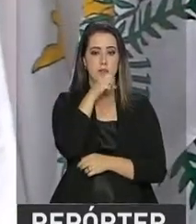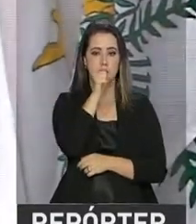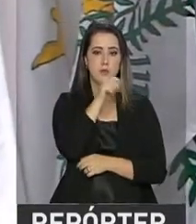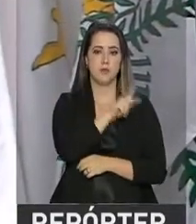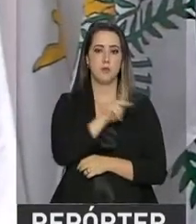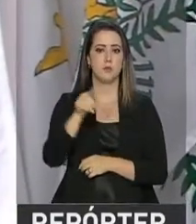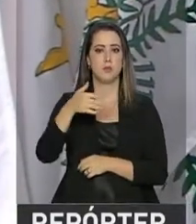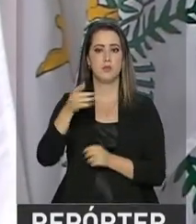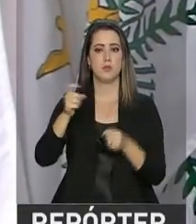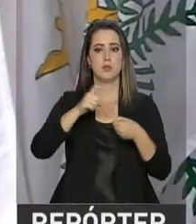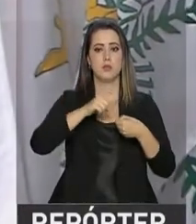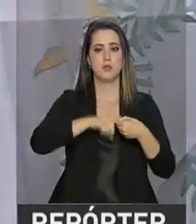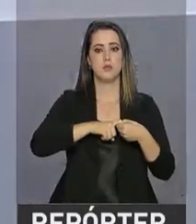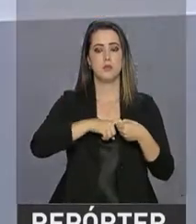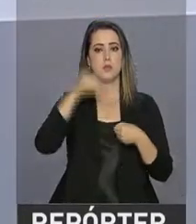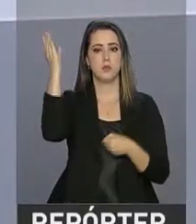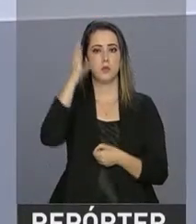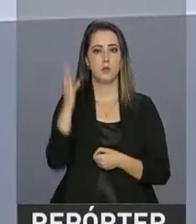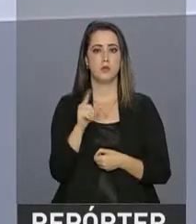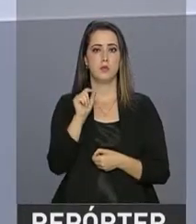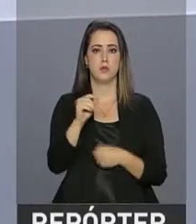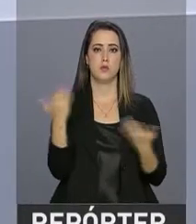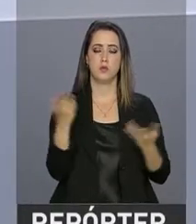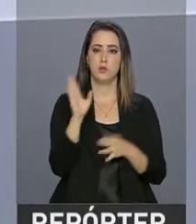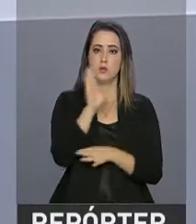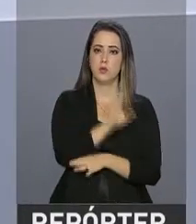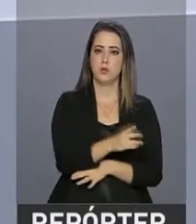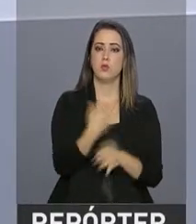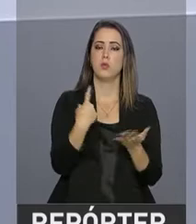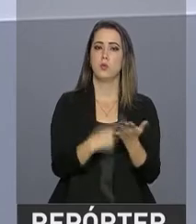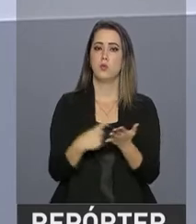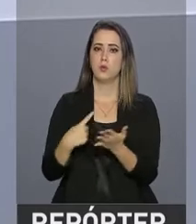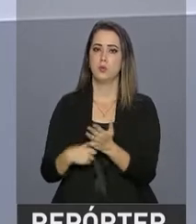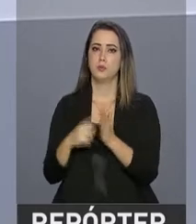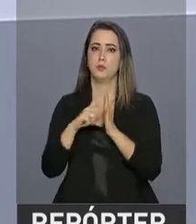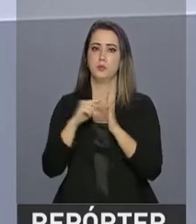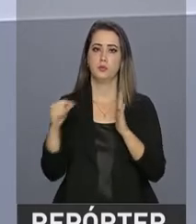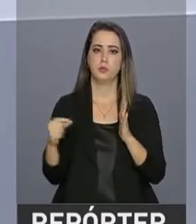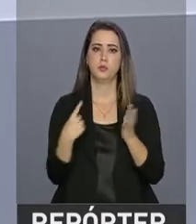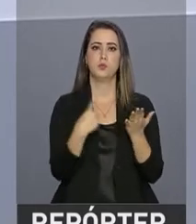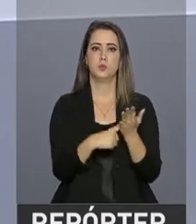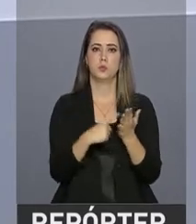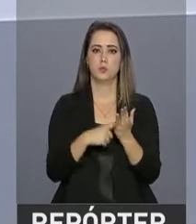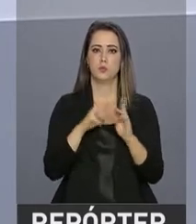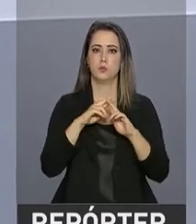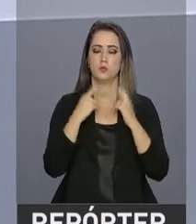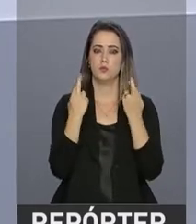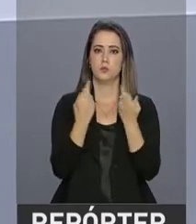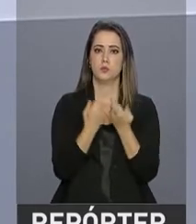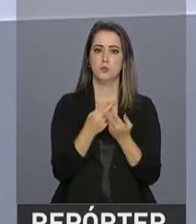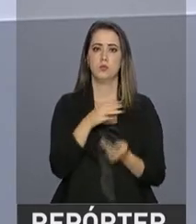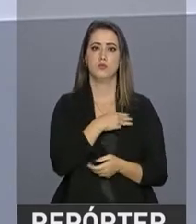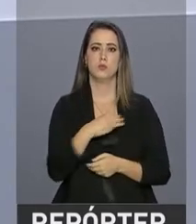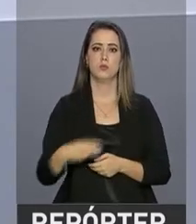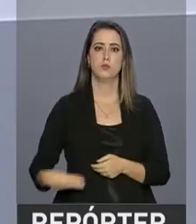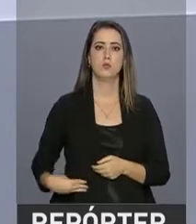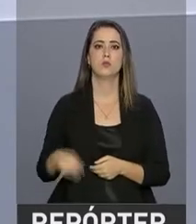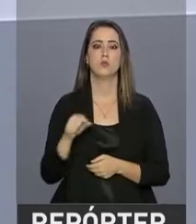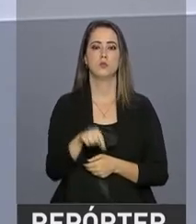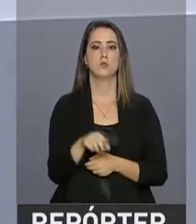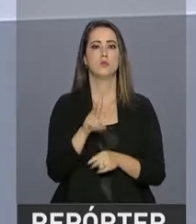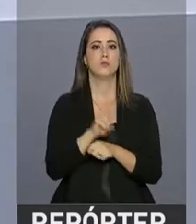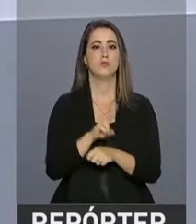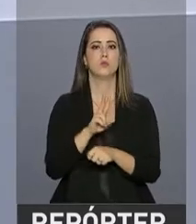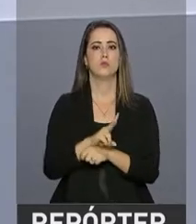Temer retorna ao Brasil. Nesta tarde, Carmen Lúcia cumpre agenda no Palácio do Planalto e entre os compromissos está uma reunião com o